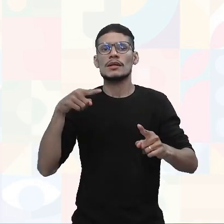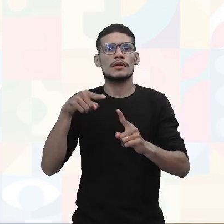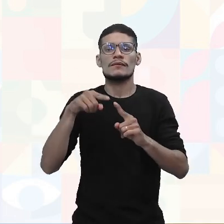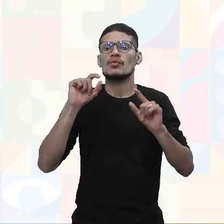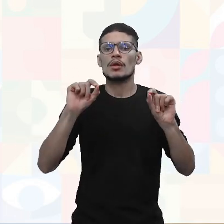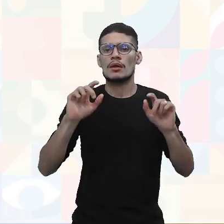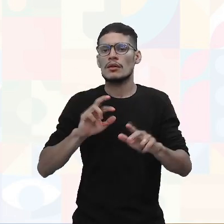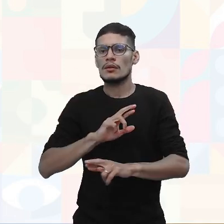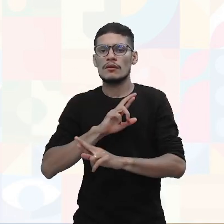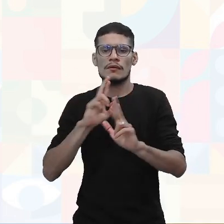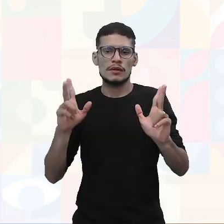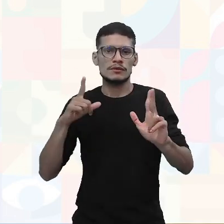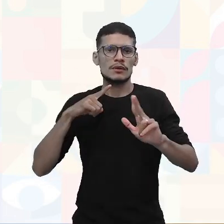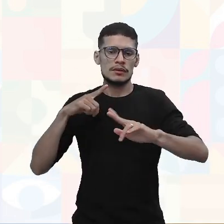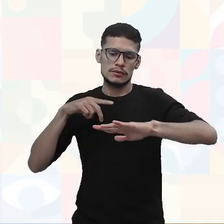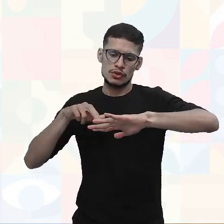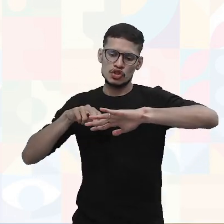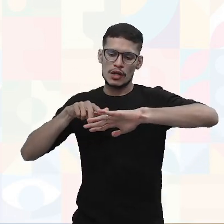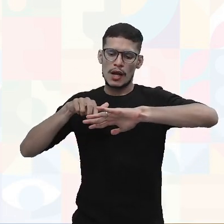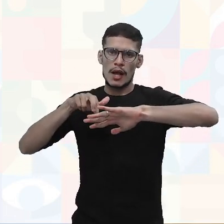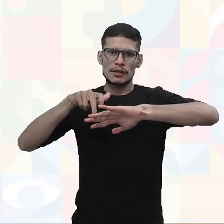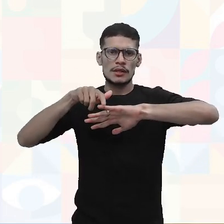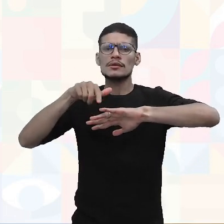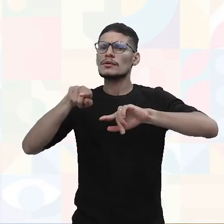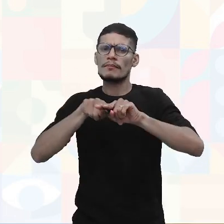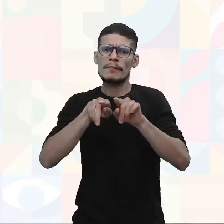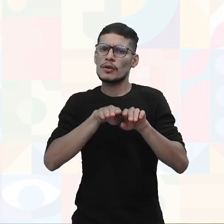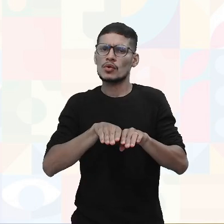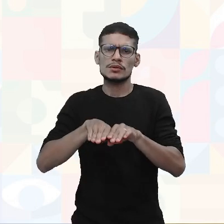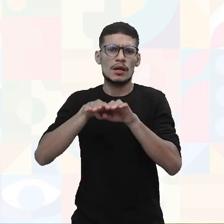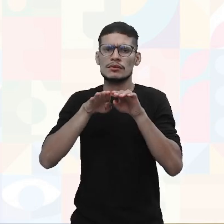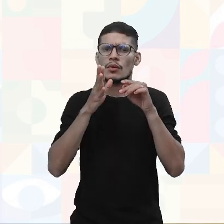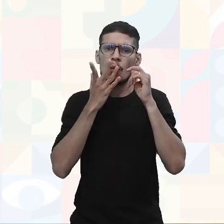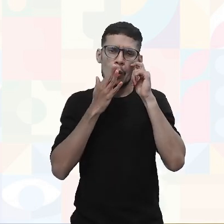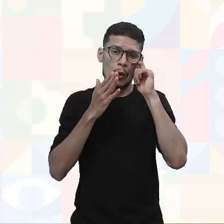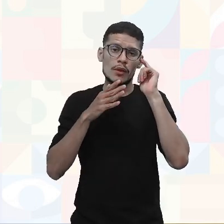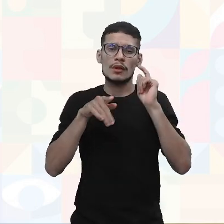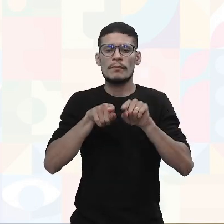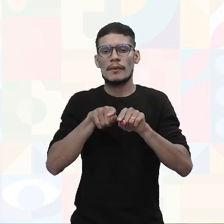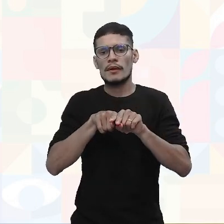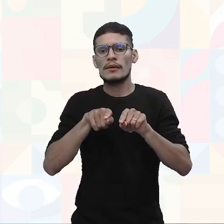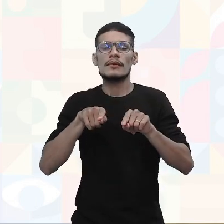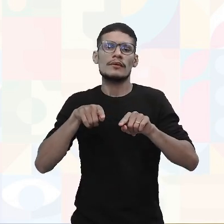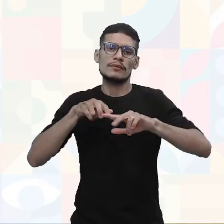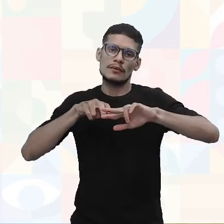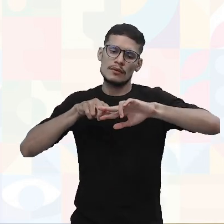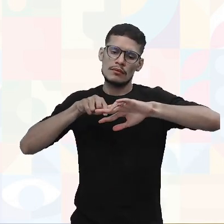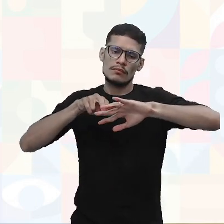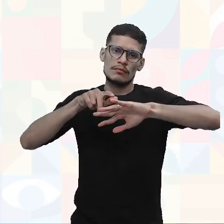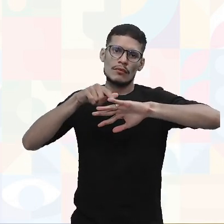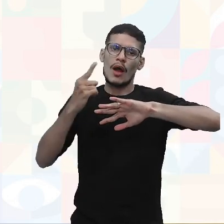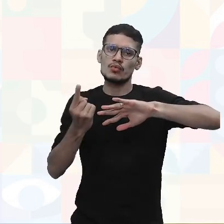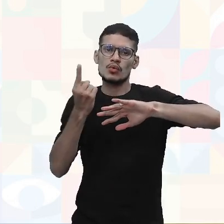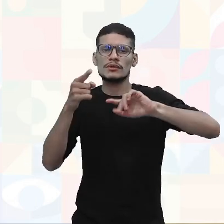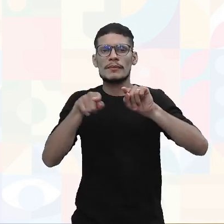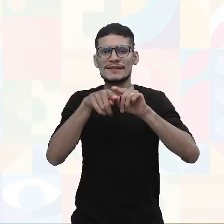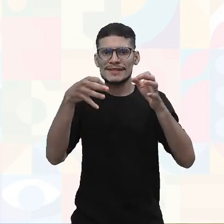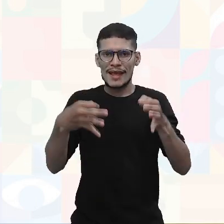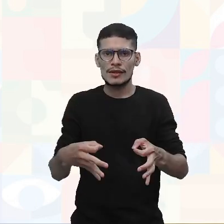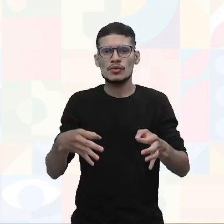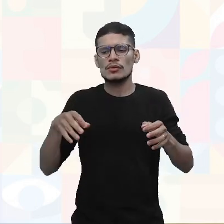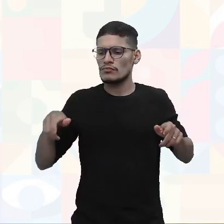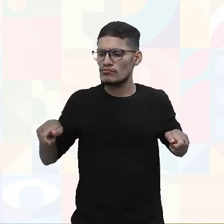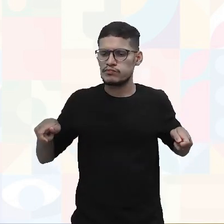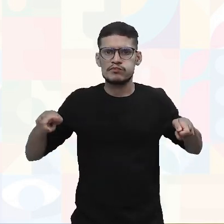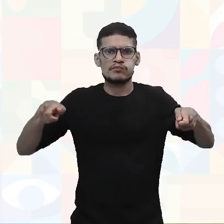bem diferente. A gente tem uma escada também toda padronizada, também a altura de degraus, o comprimento deles e o corrimão, que justamente